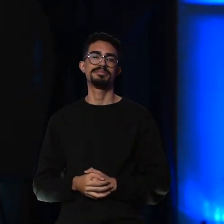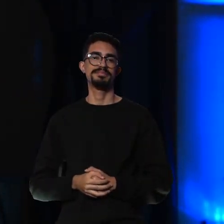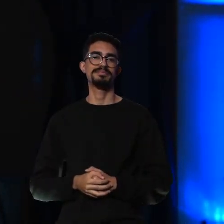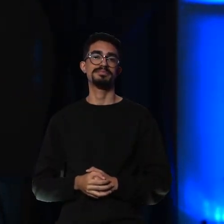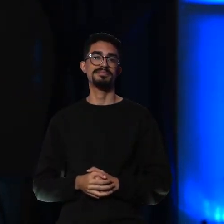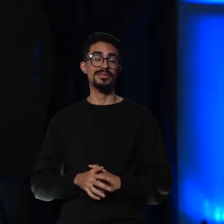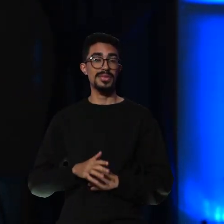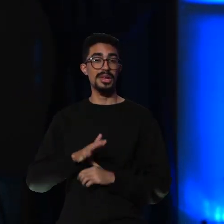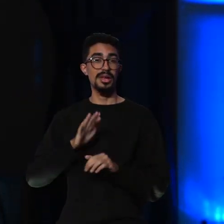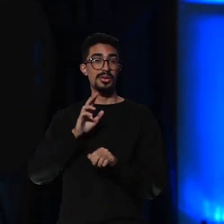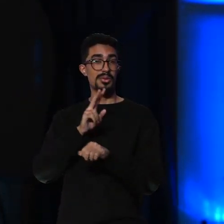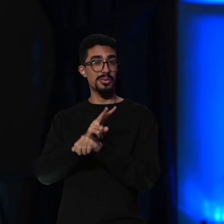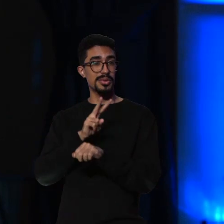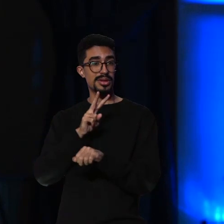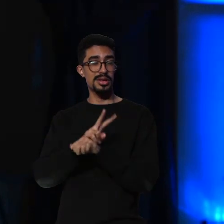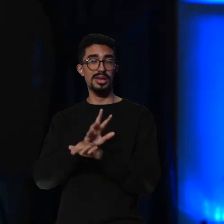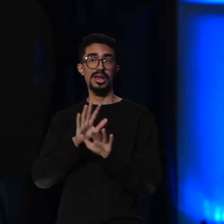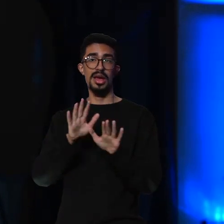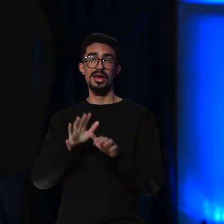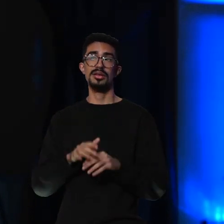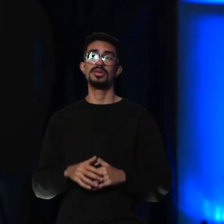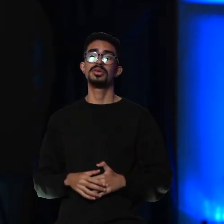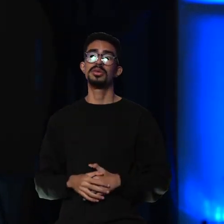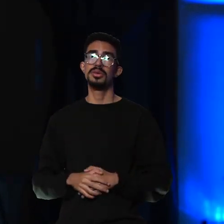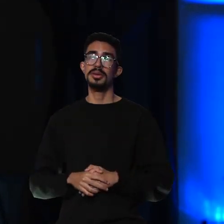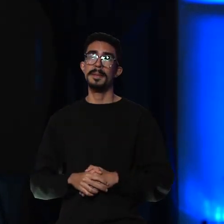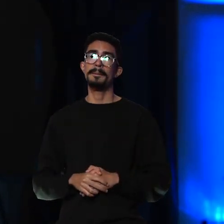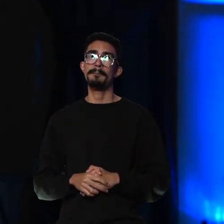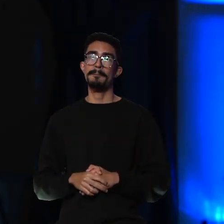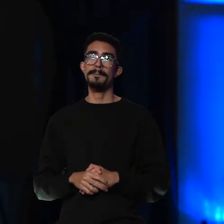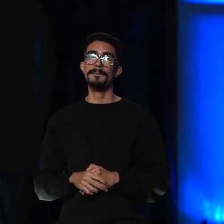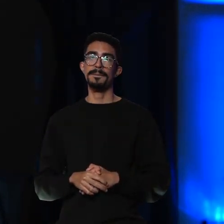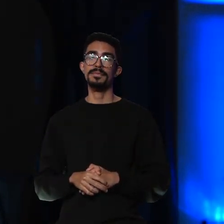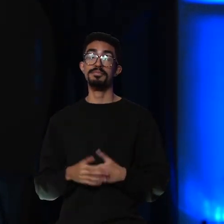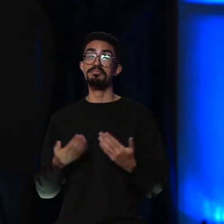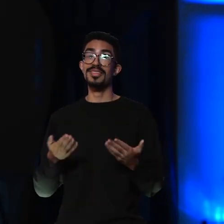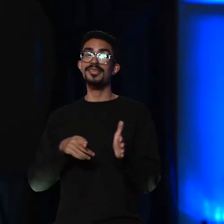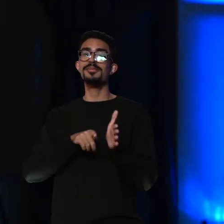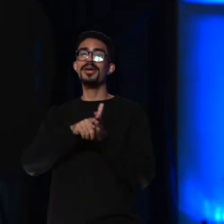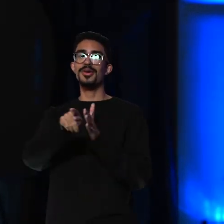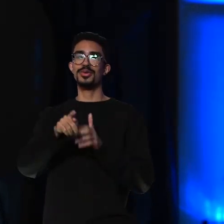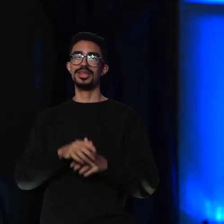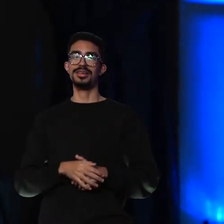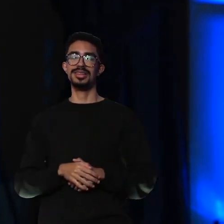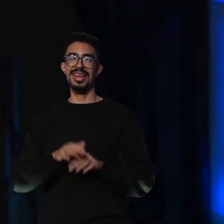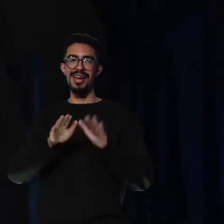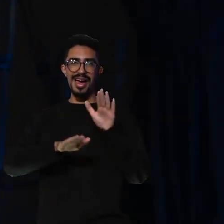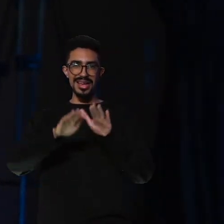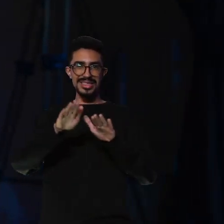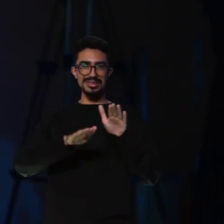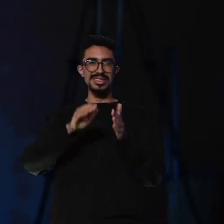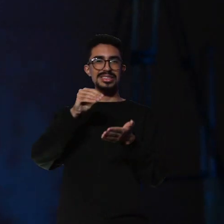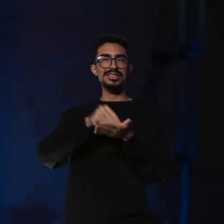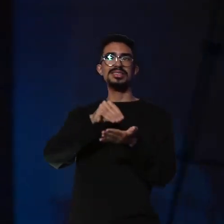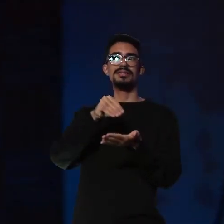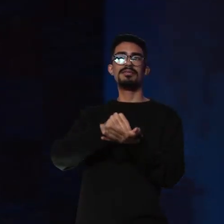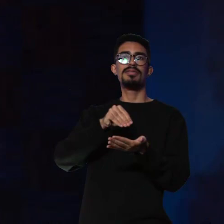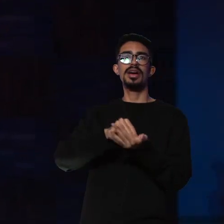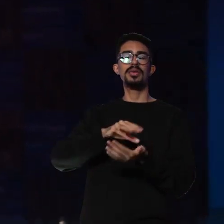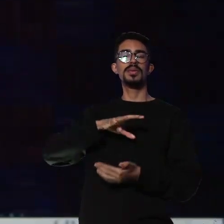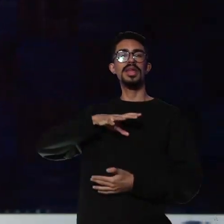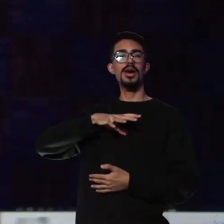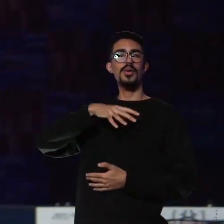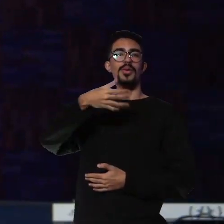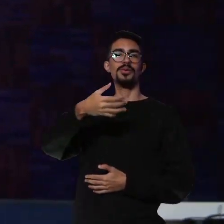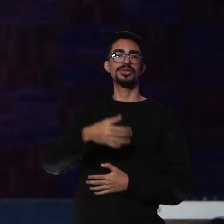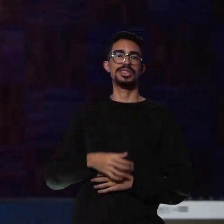Cuidado, meu irmão. Agora, quais são as áreas que falta ousadia do Espírito para que você possa realmente fazer aquilo